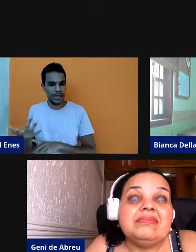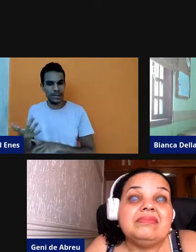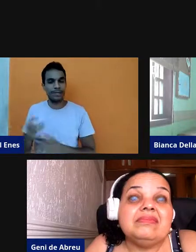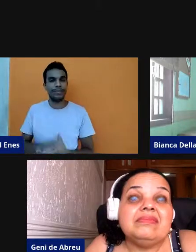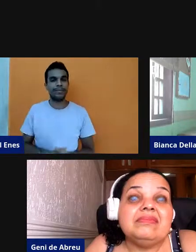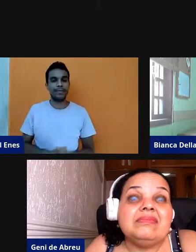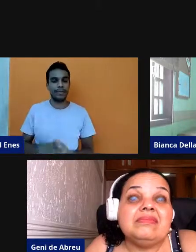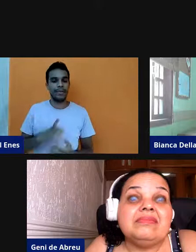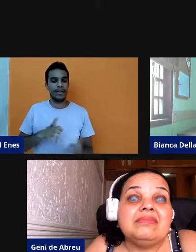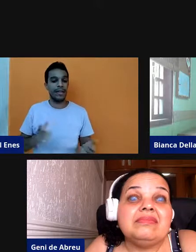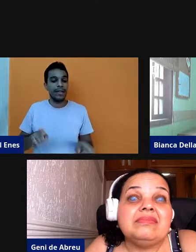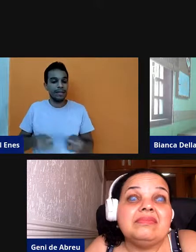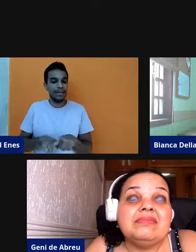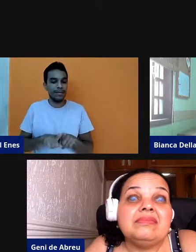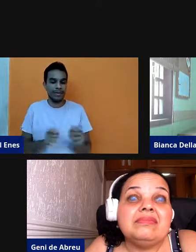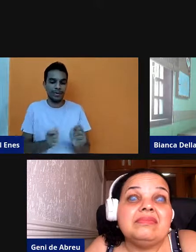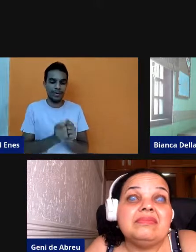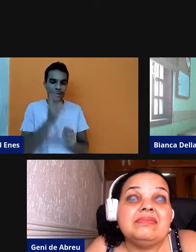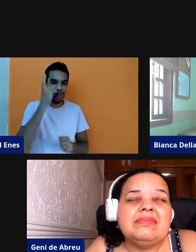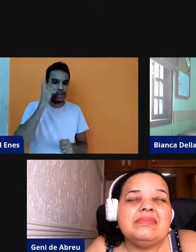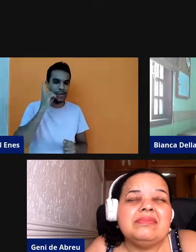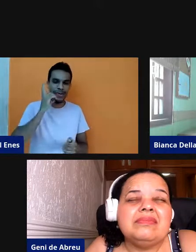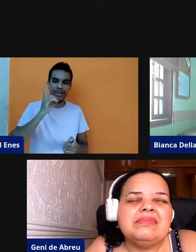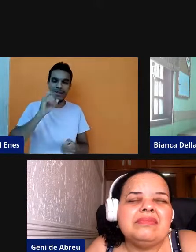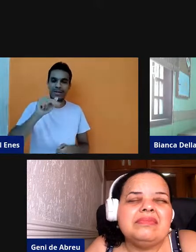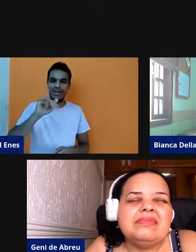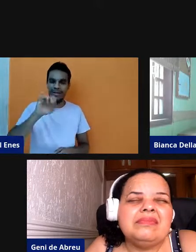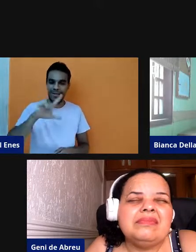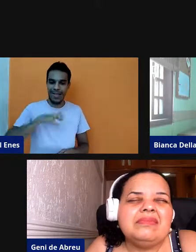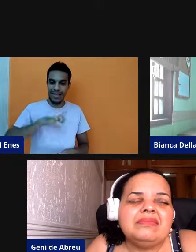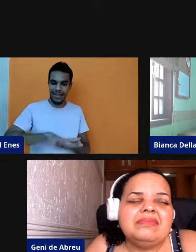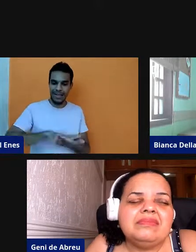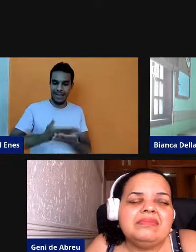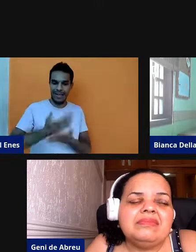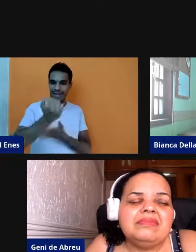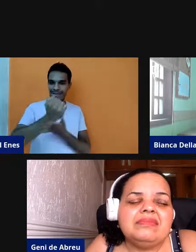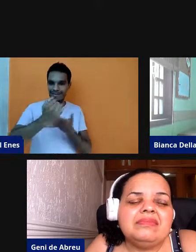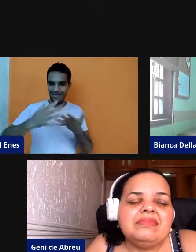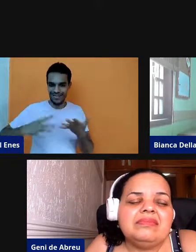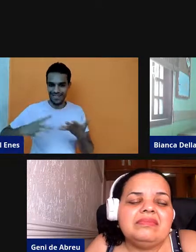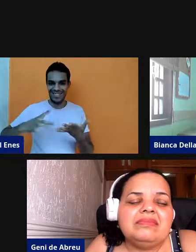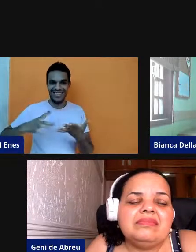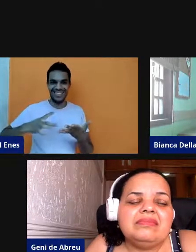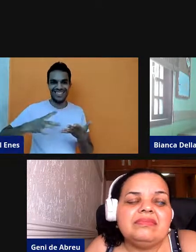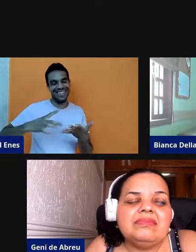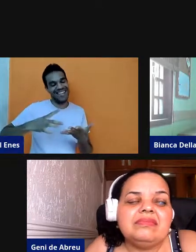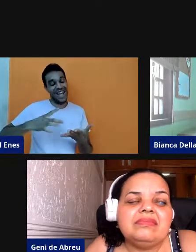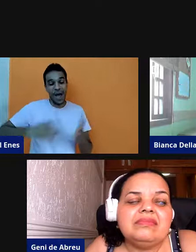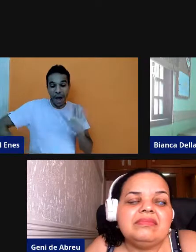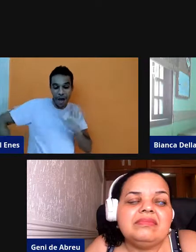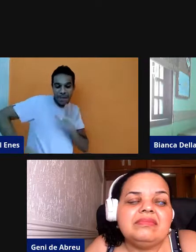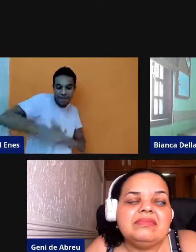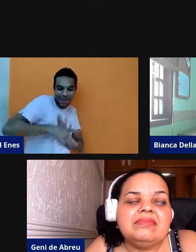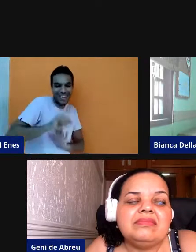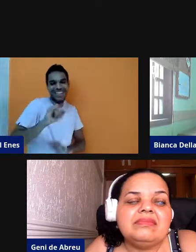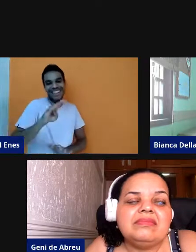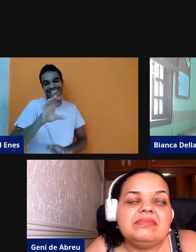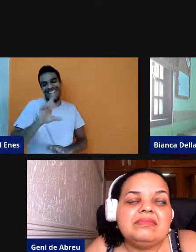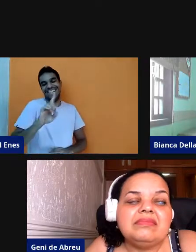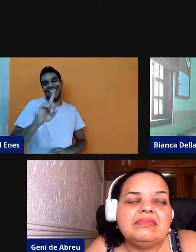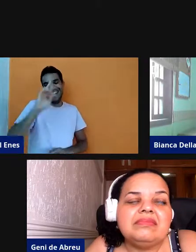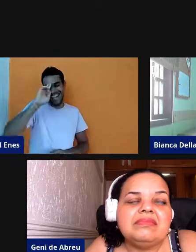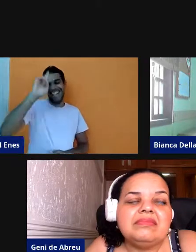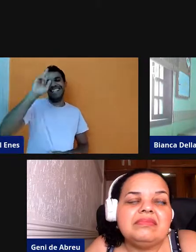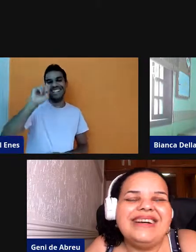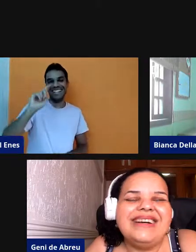Estamos aqui hoje também com o Daniel Enes, nosso intérprete de Libras. Nosso, né? Mas até que a gente já tomou conta dele. O nosso intérprete